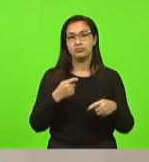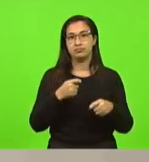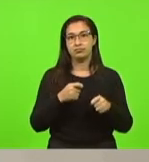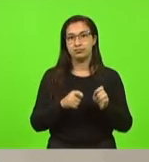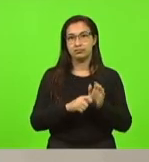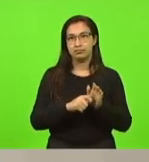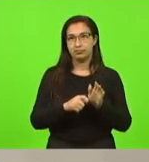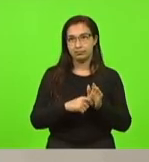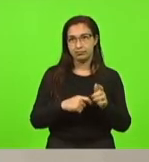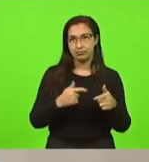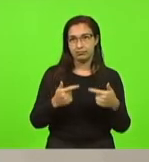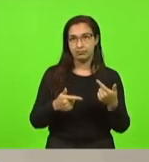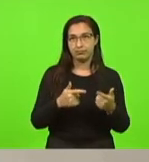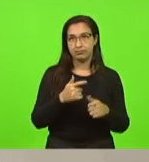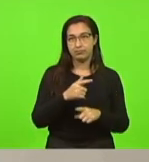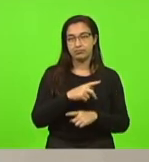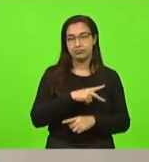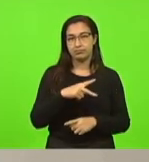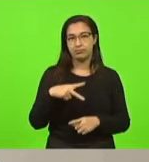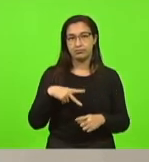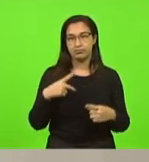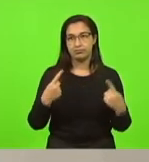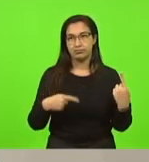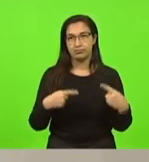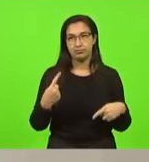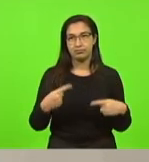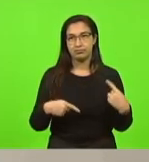e Serviço Público. Em discussão.